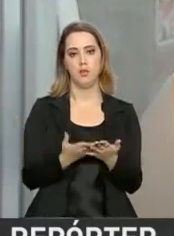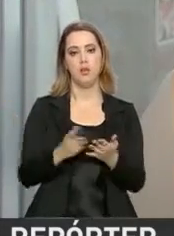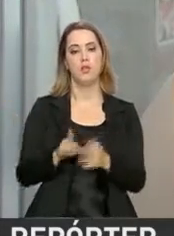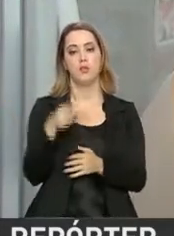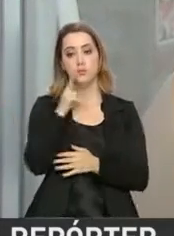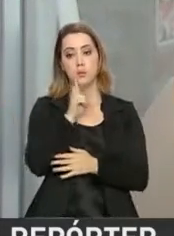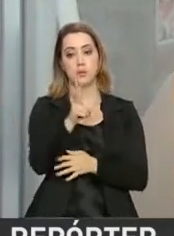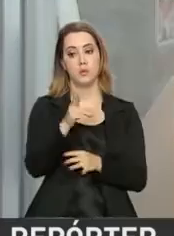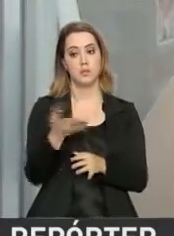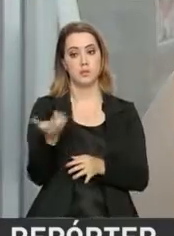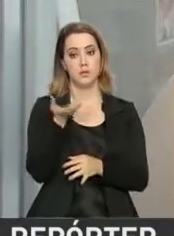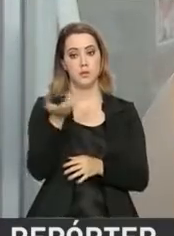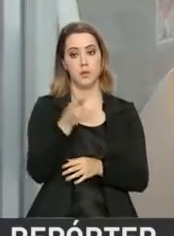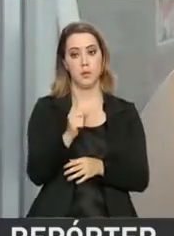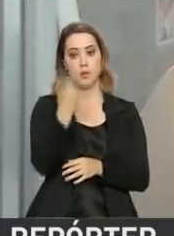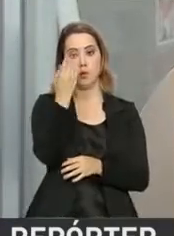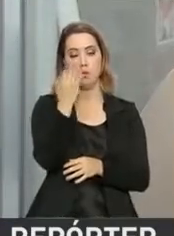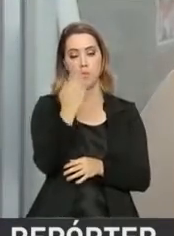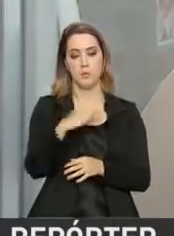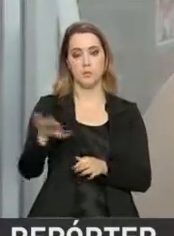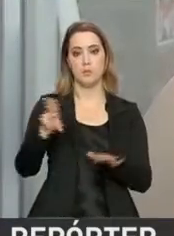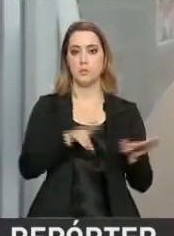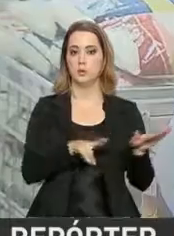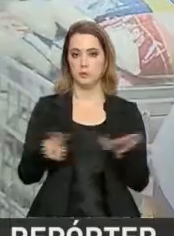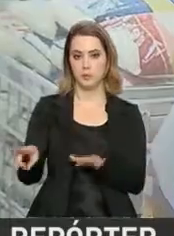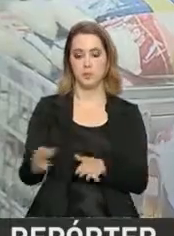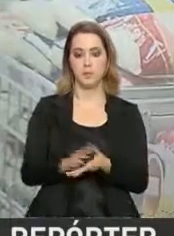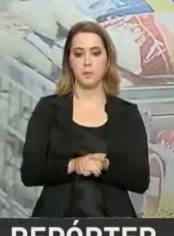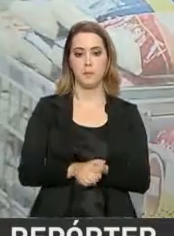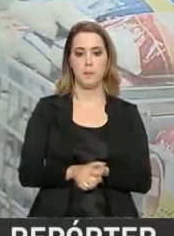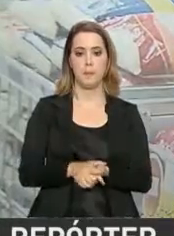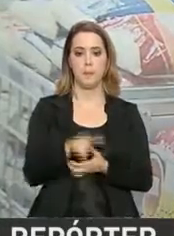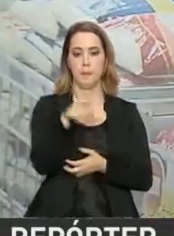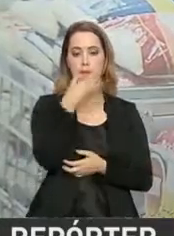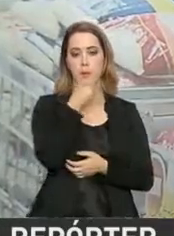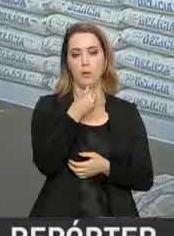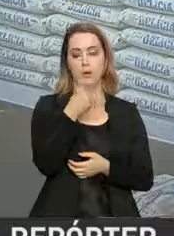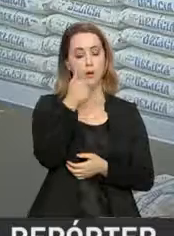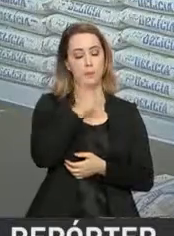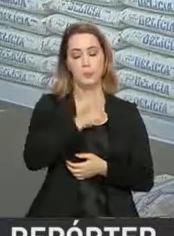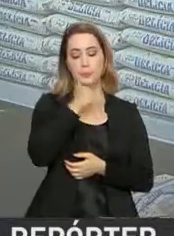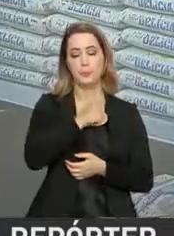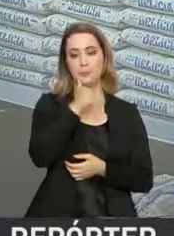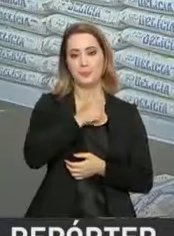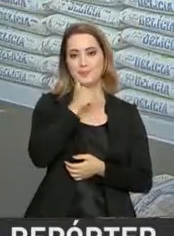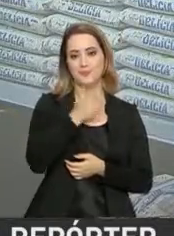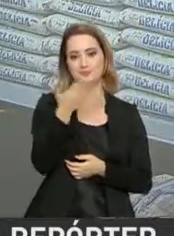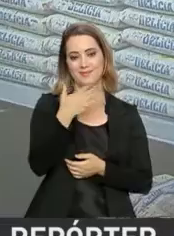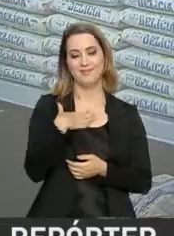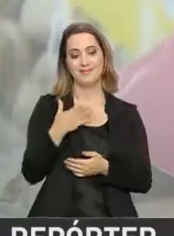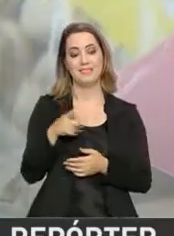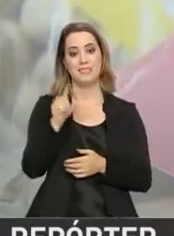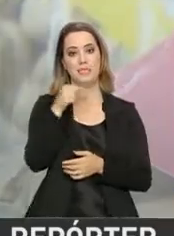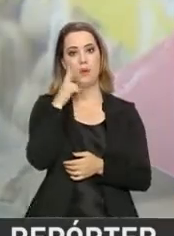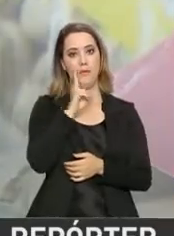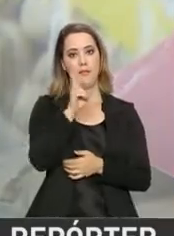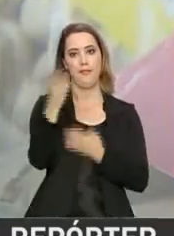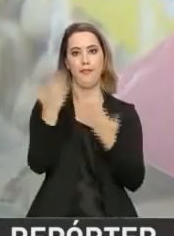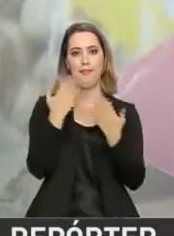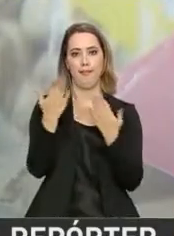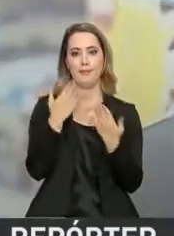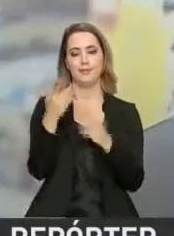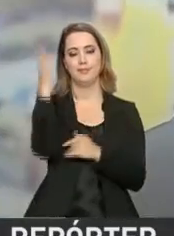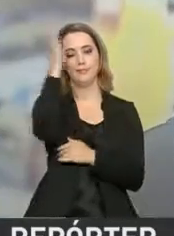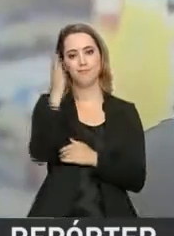dura aí para uma semana e meia, pelo menos, né? Já a Rosalina está comemorando a queda do preço do alimento que ela diz que é a cara do